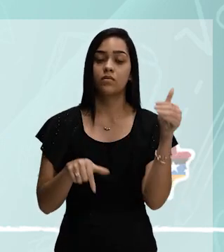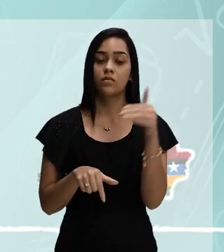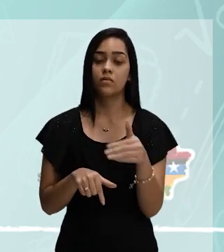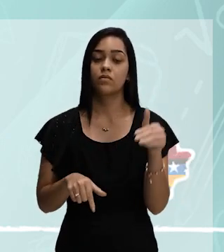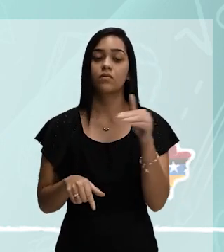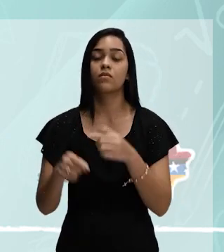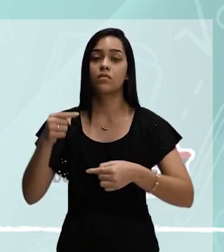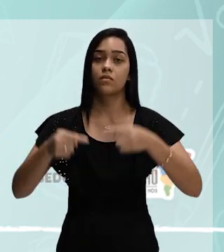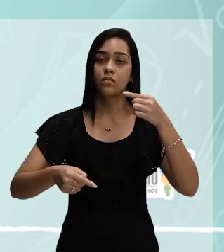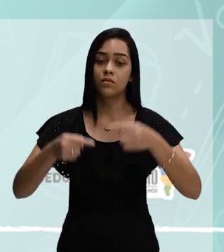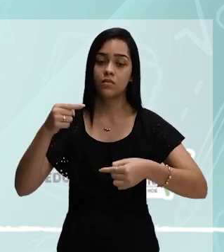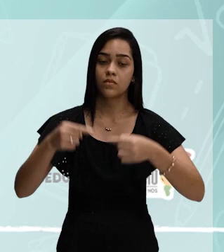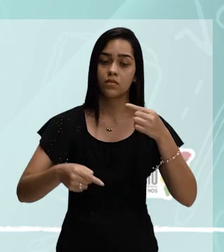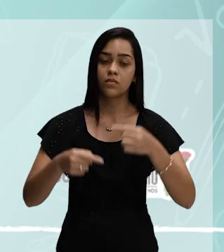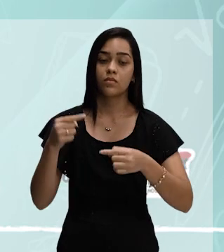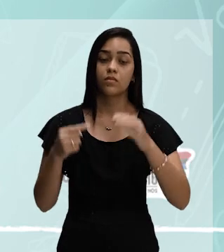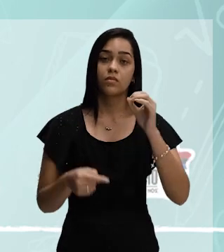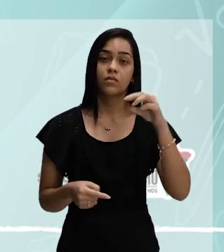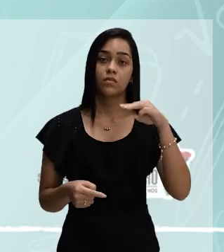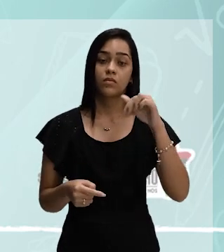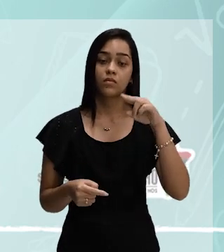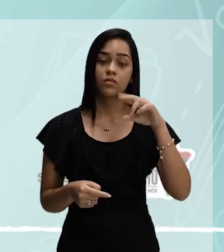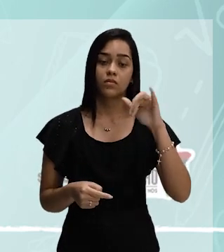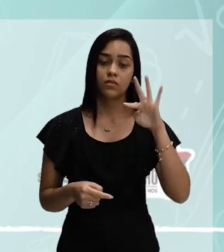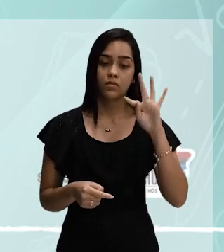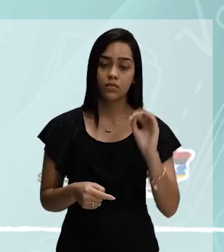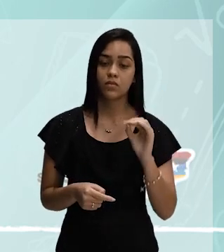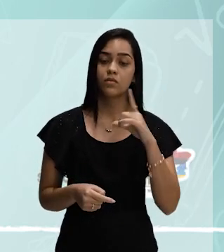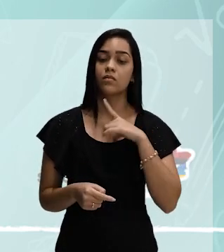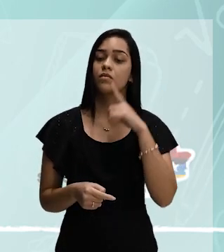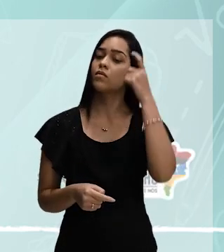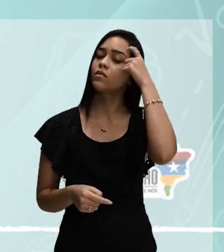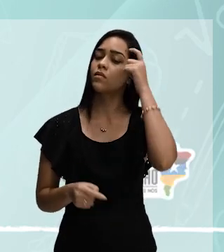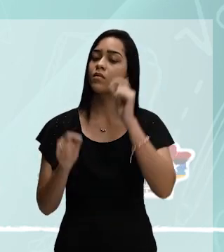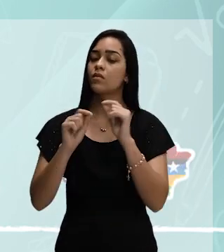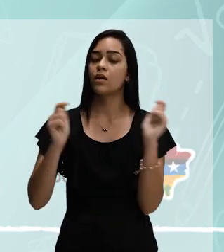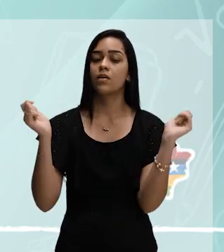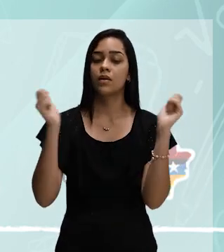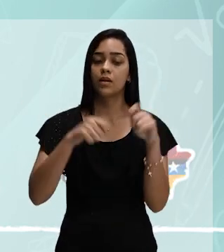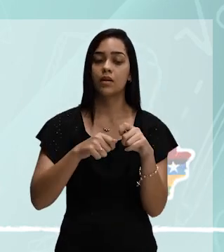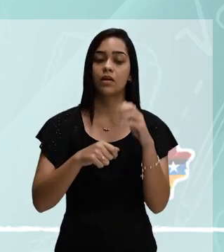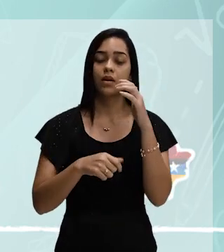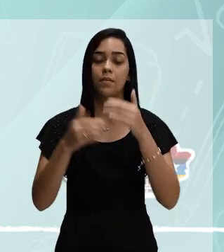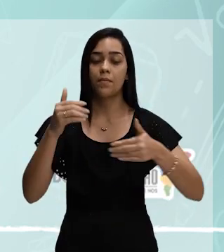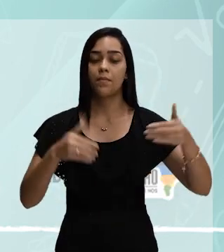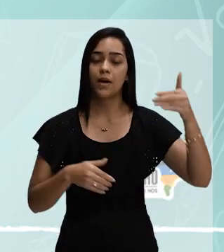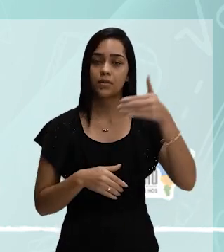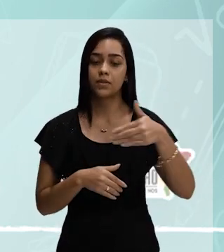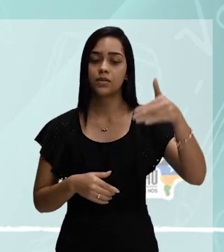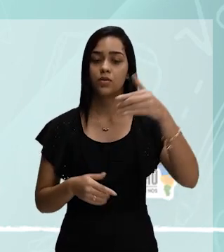trabalhadores participarem do processo político, o manifesto defende